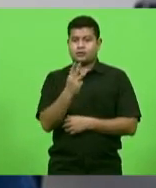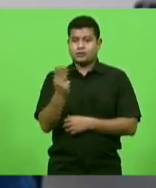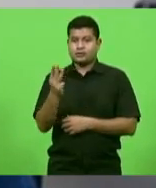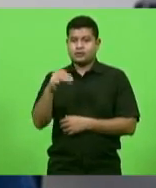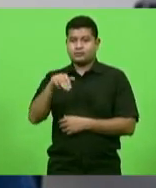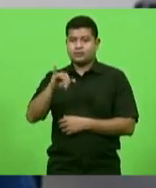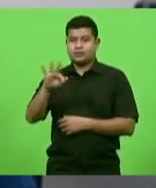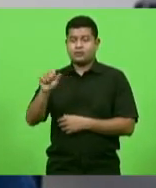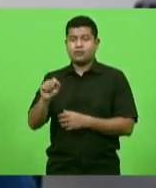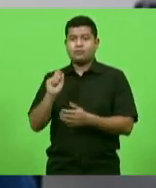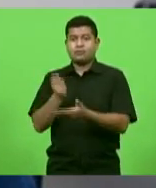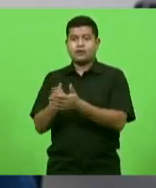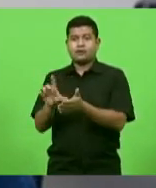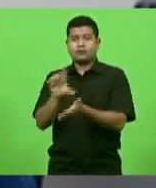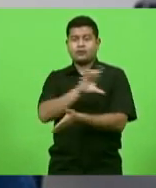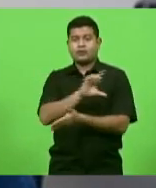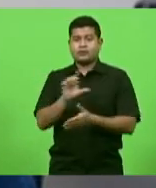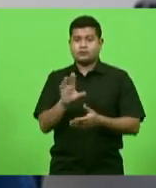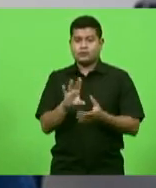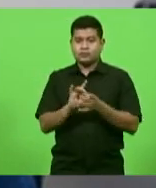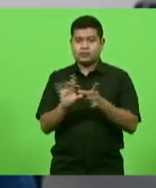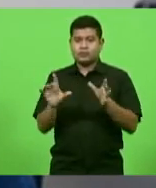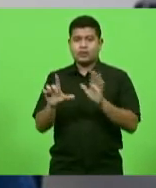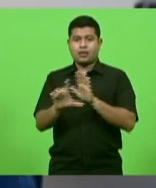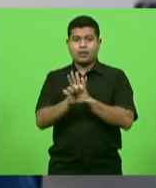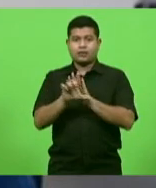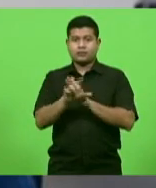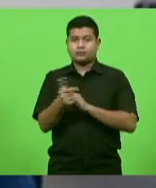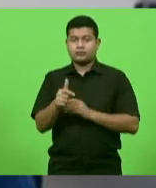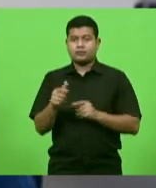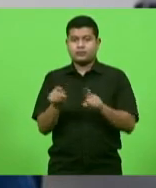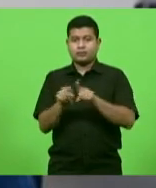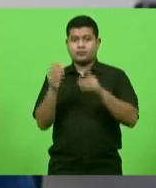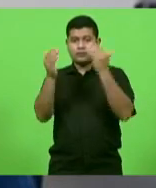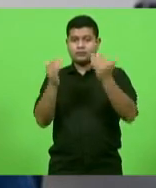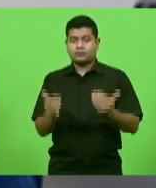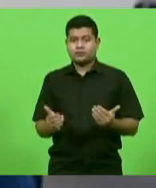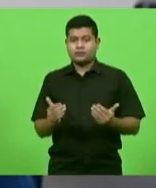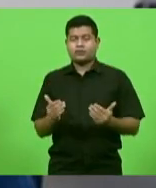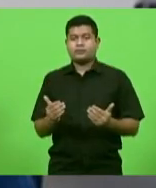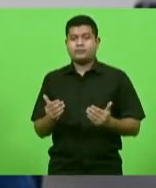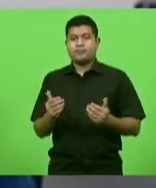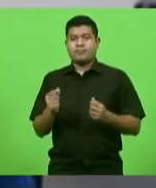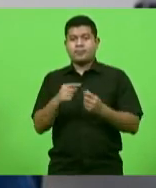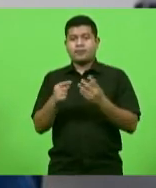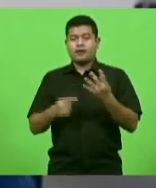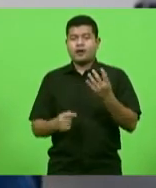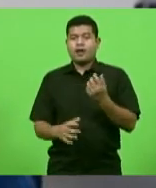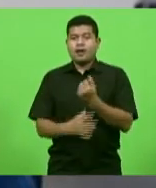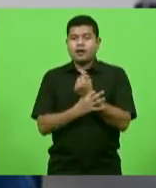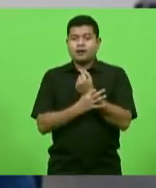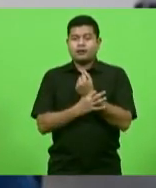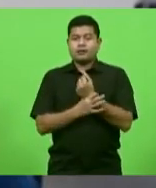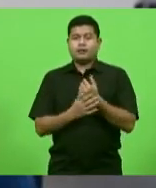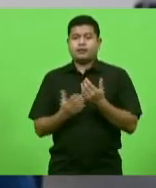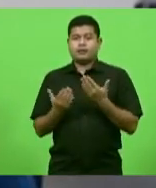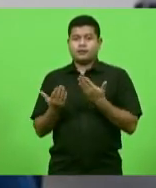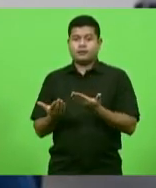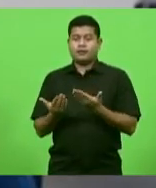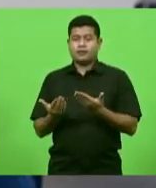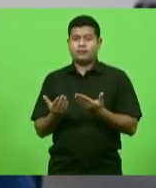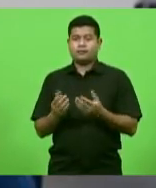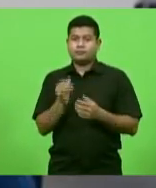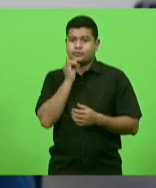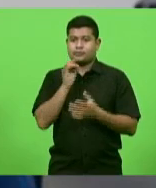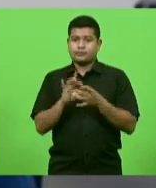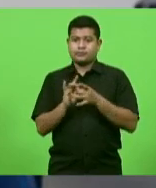pagos antes pagamento sem autorização legal e sem observância das prescrições e cautelas necessárias a modalidade de contratação e